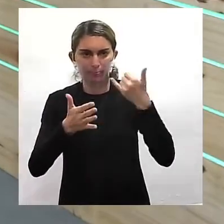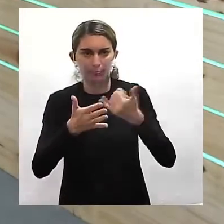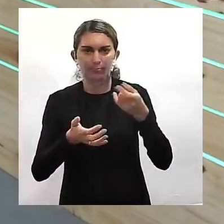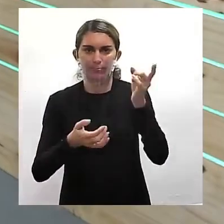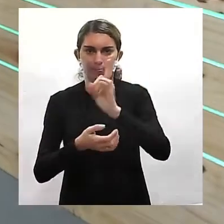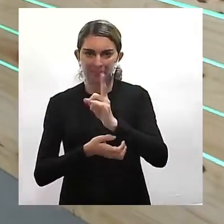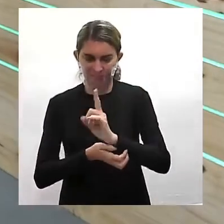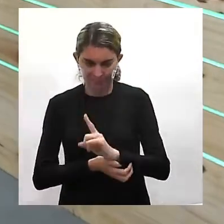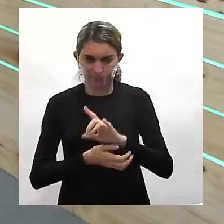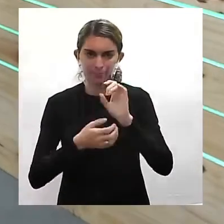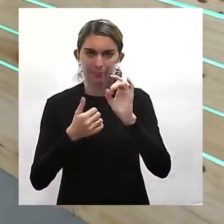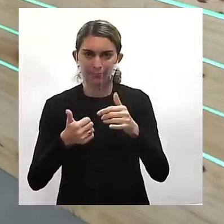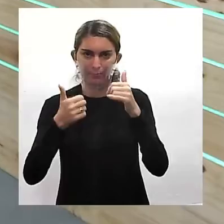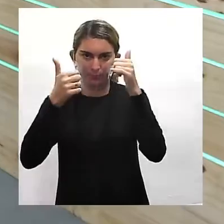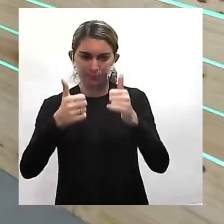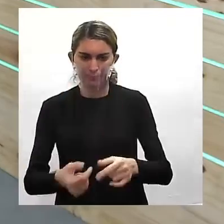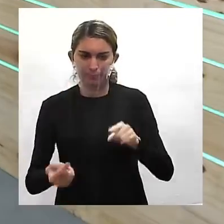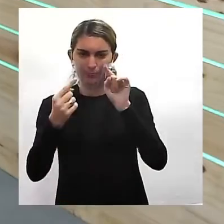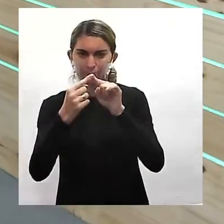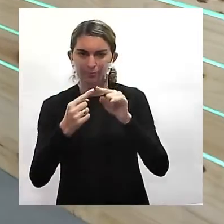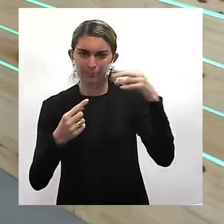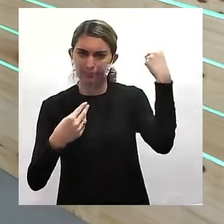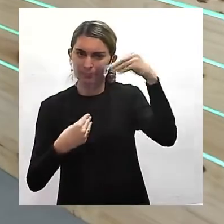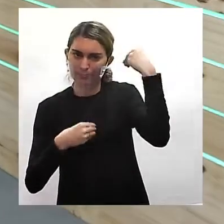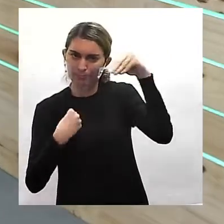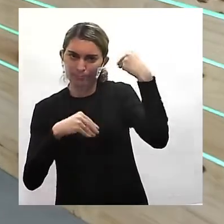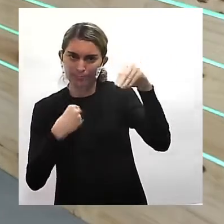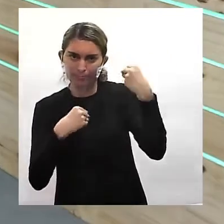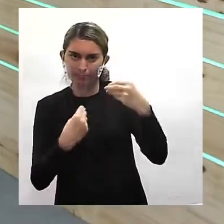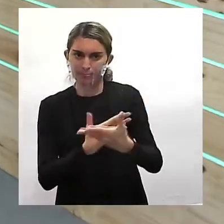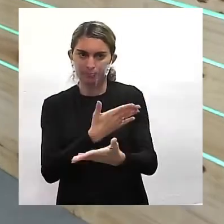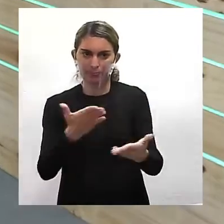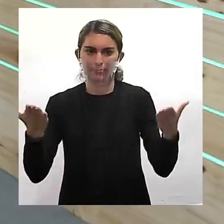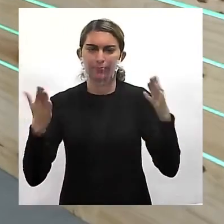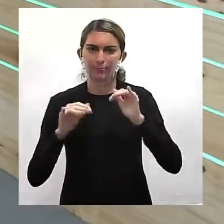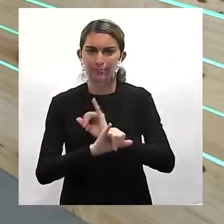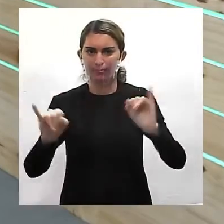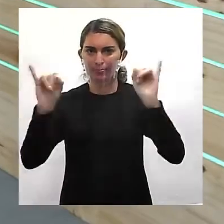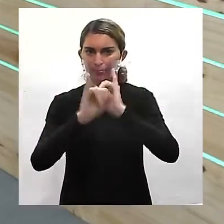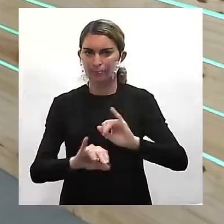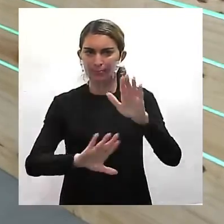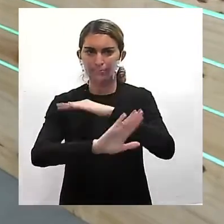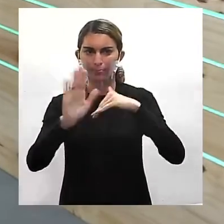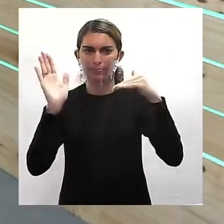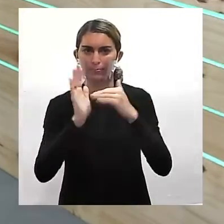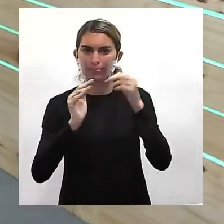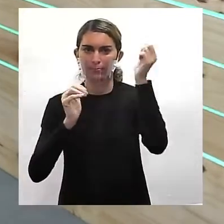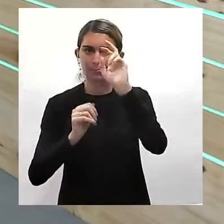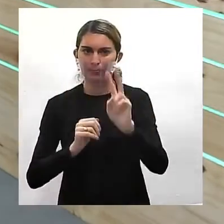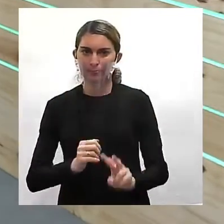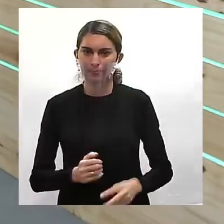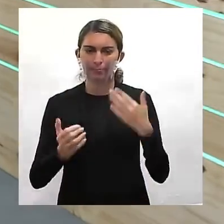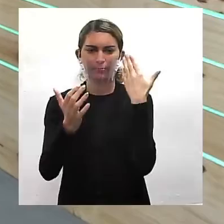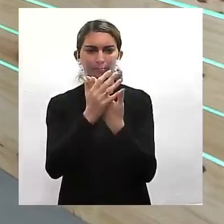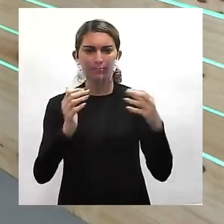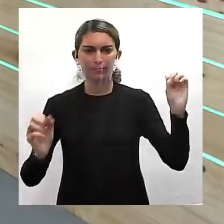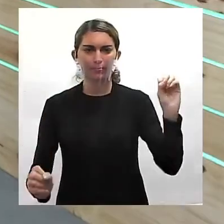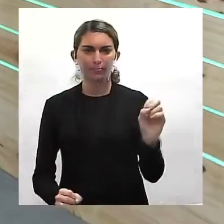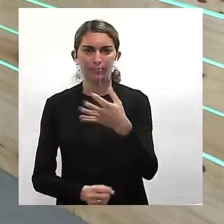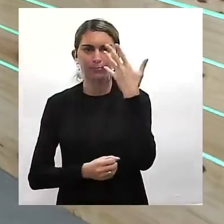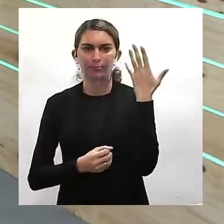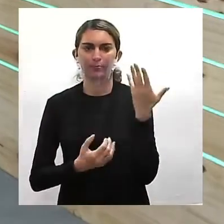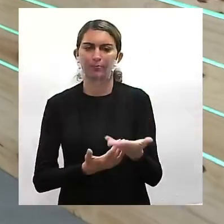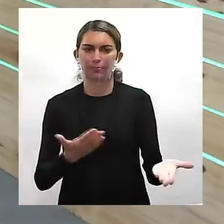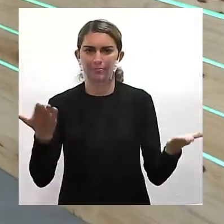se inscrever e clicar no sininho para receber a notificação todas as vezes que sair uma aula nova, sair